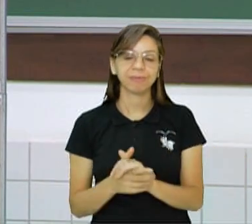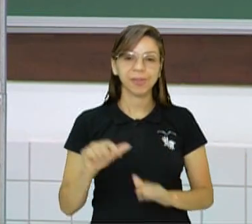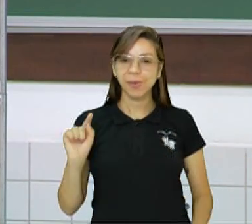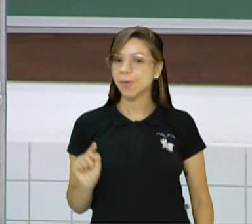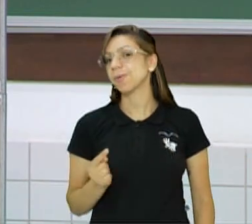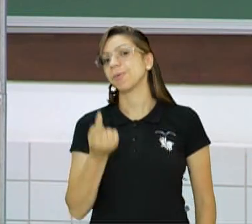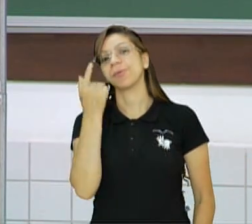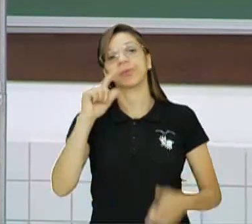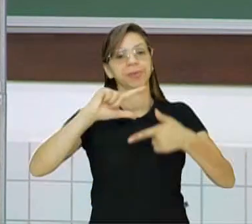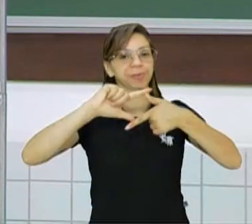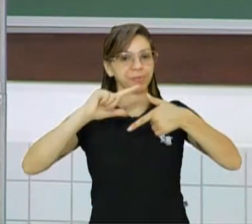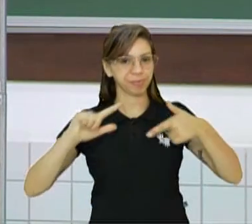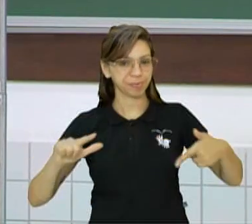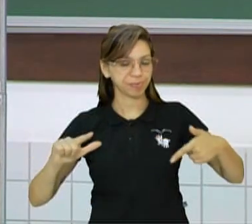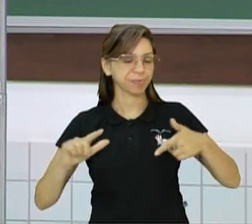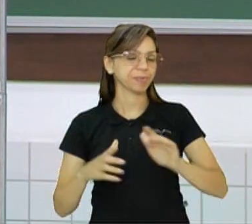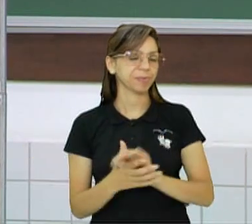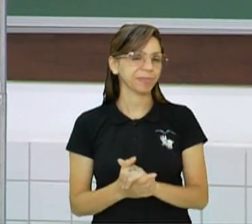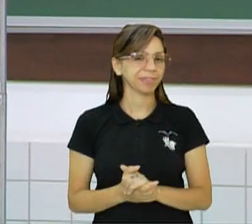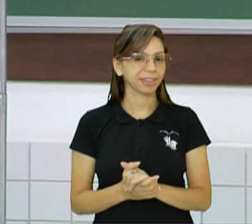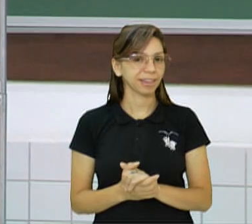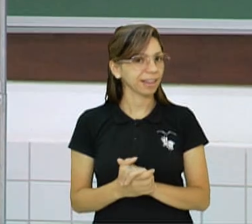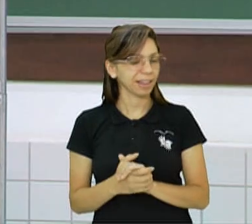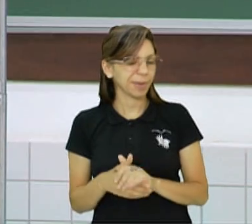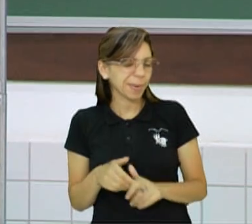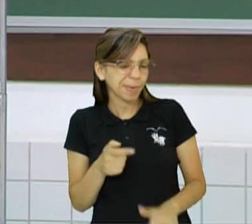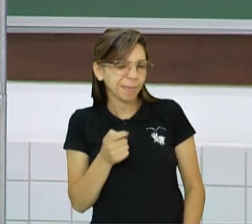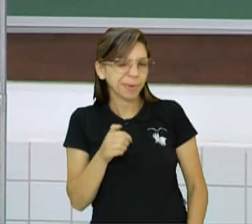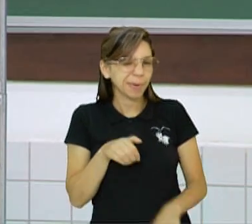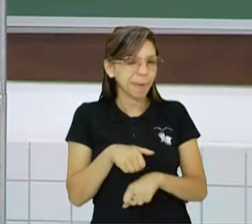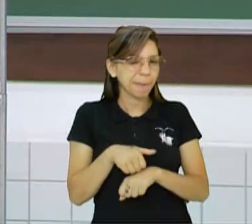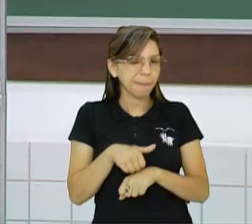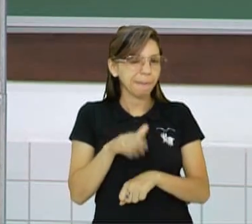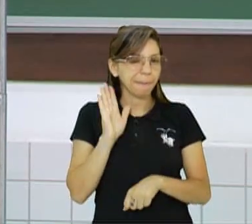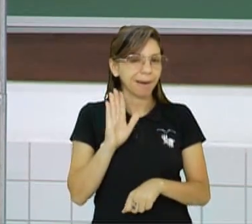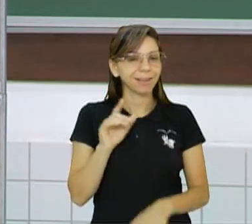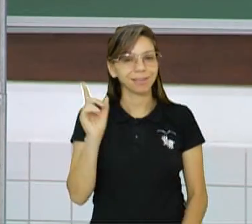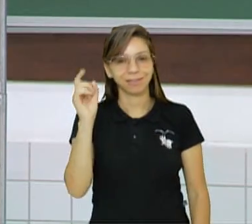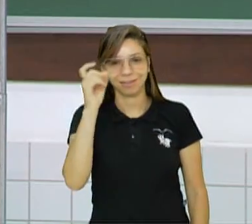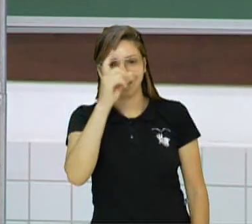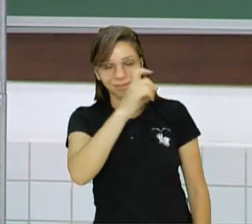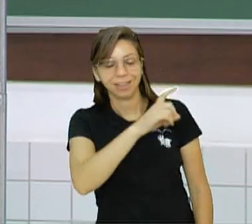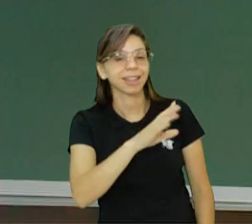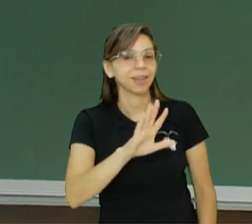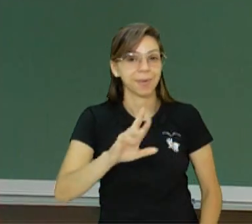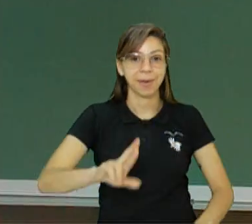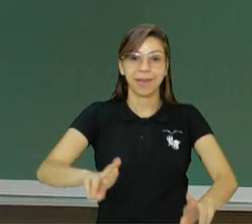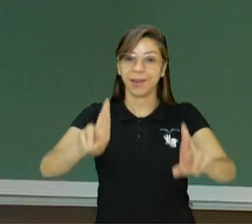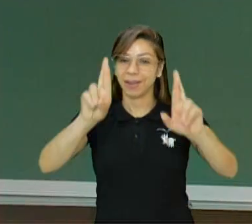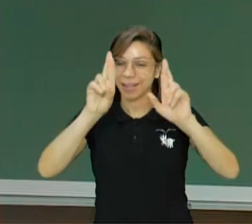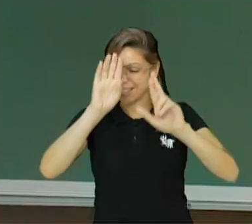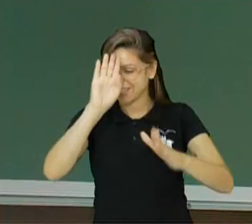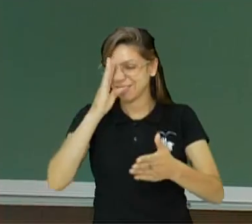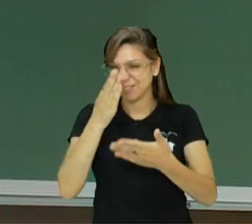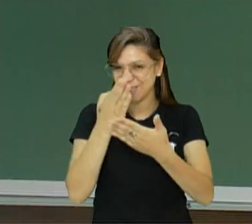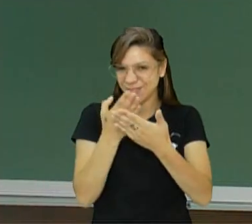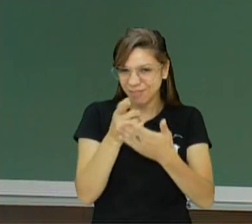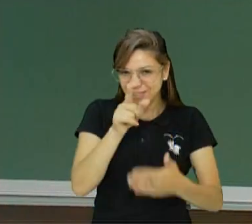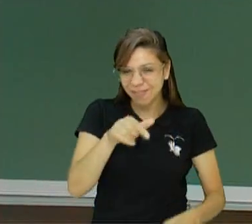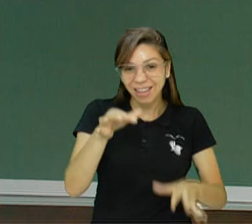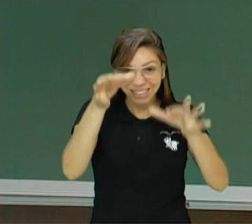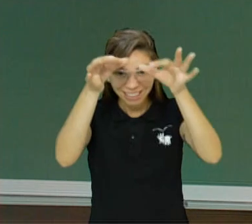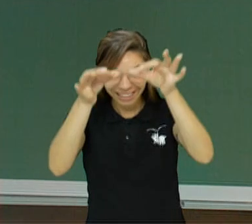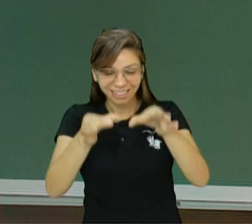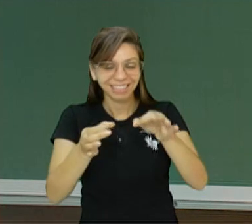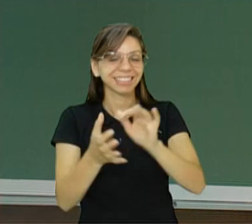último poliedro. Ele é um pouquinho mais difícil, hein? Então eu confio que vocês vão acertar. Vamos